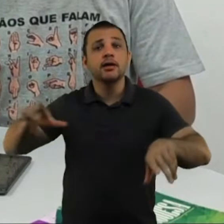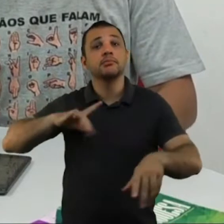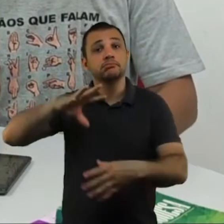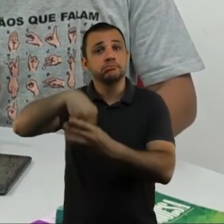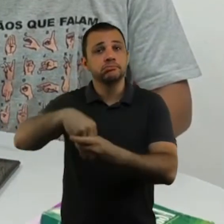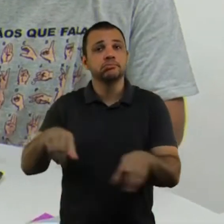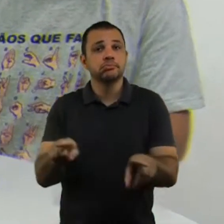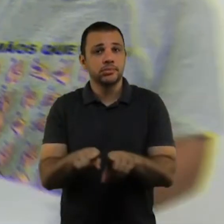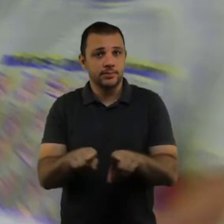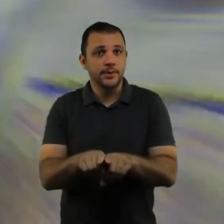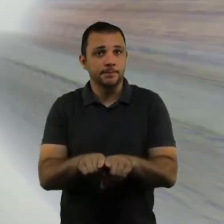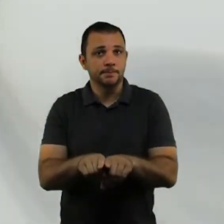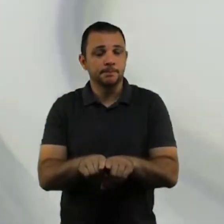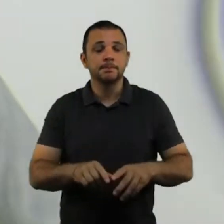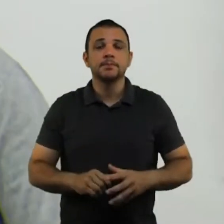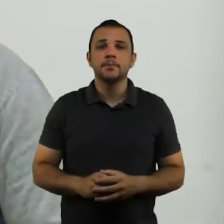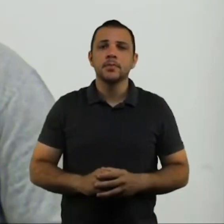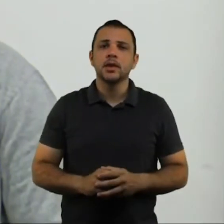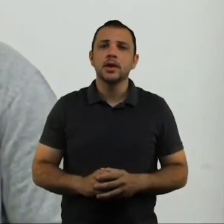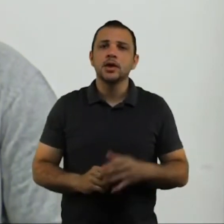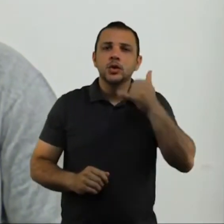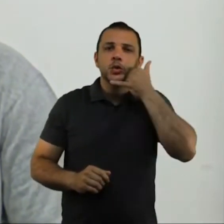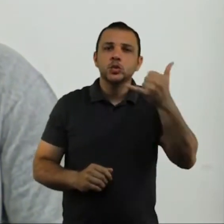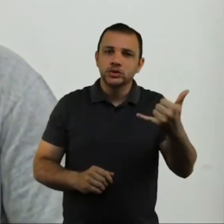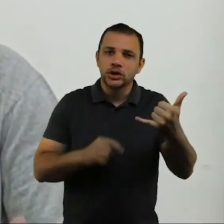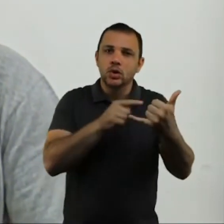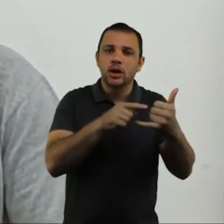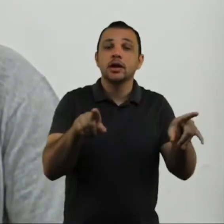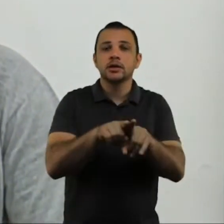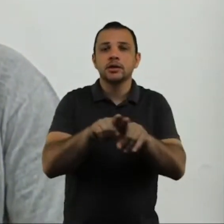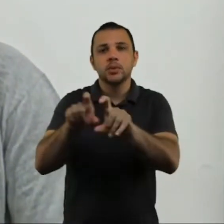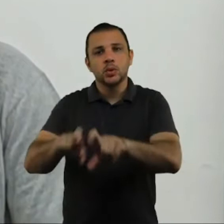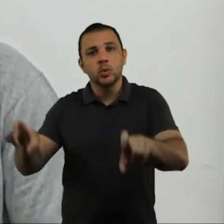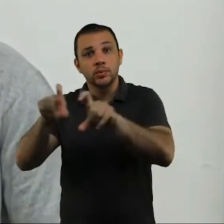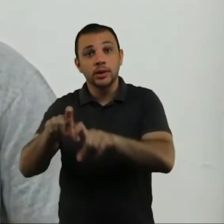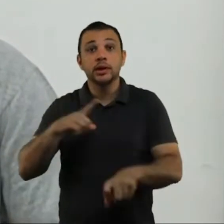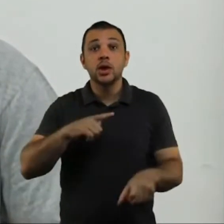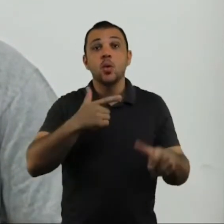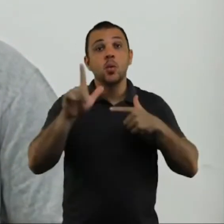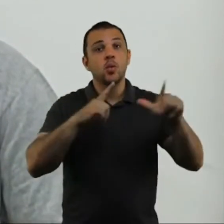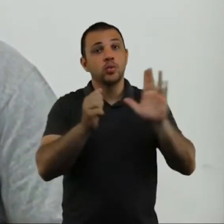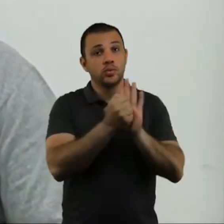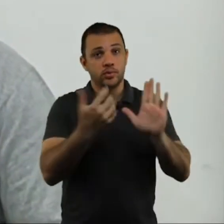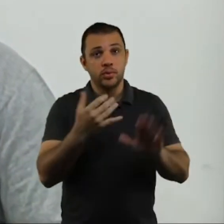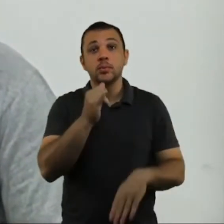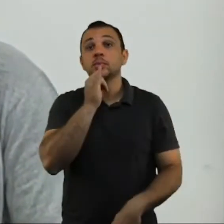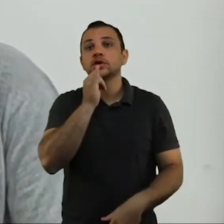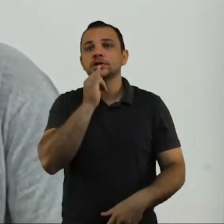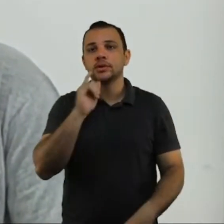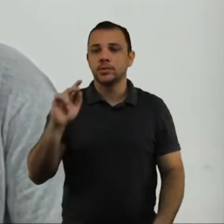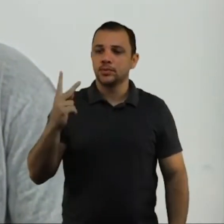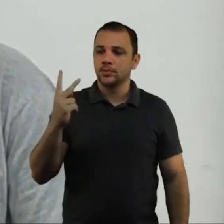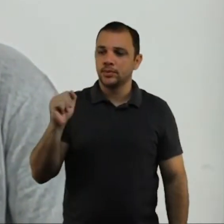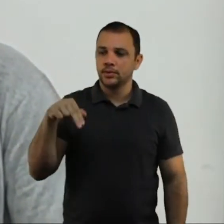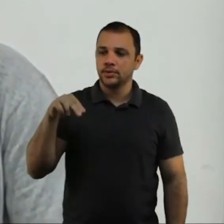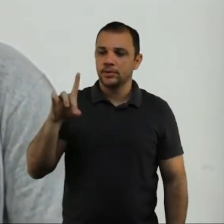acessível até nesse ponto também, tá? A gente encontra disponível no celular, no computador também outros aplicativos